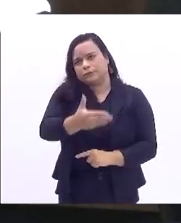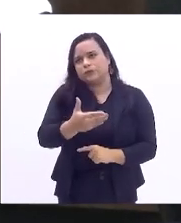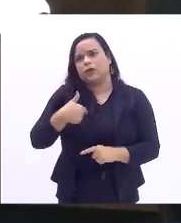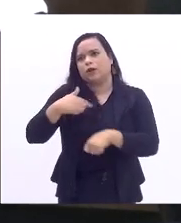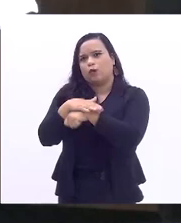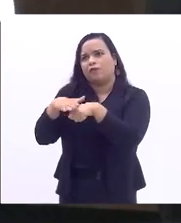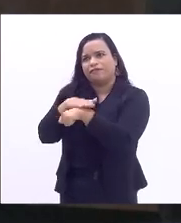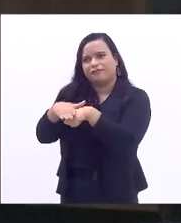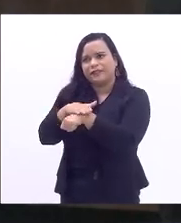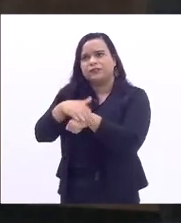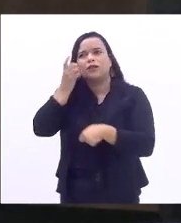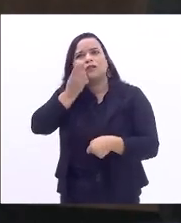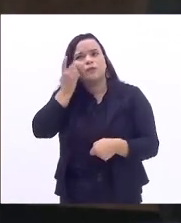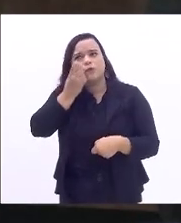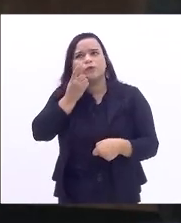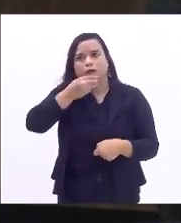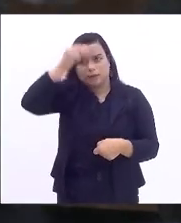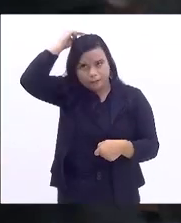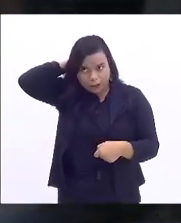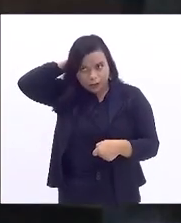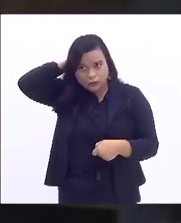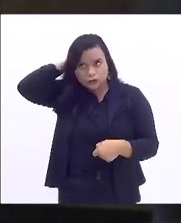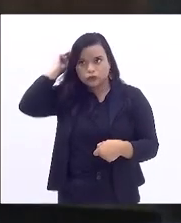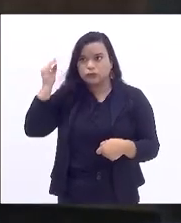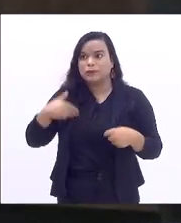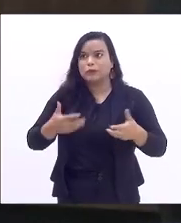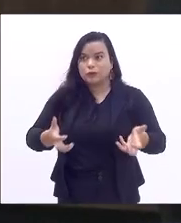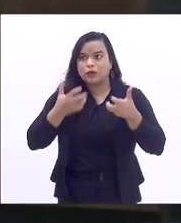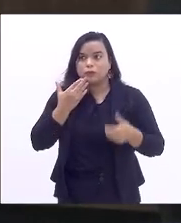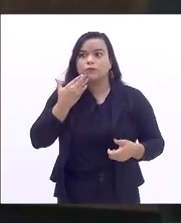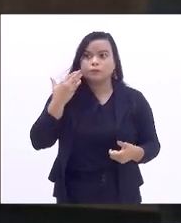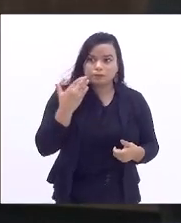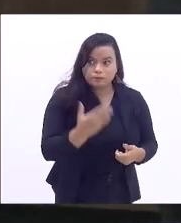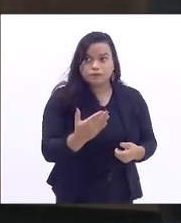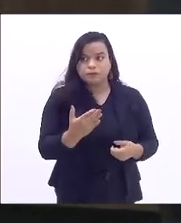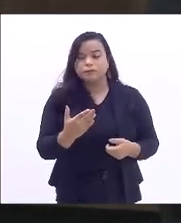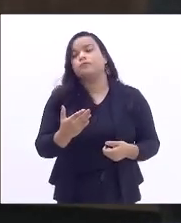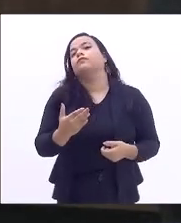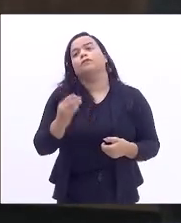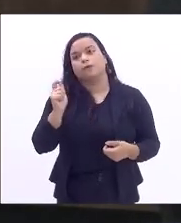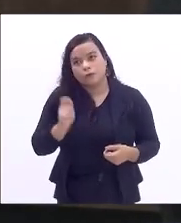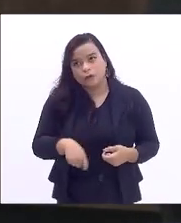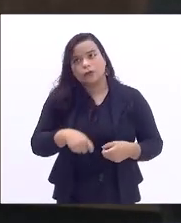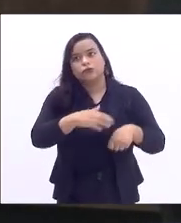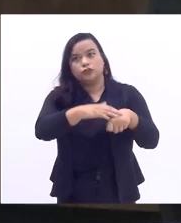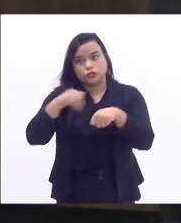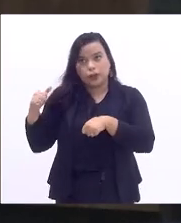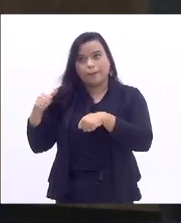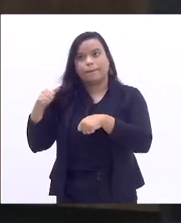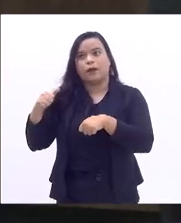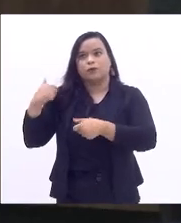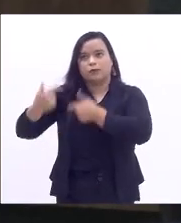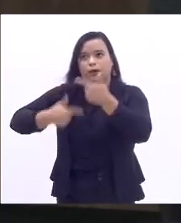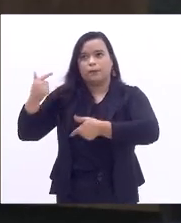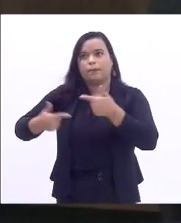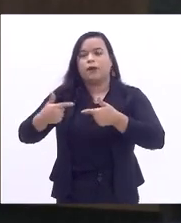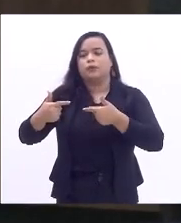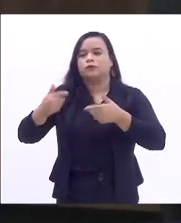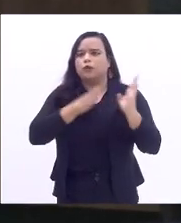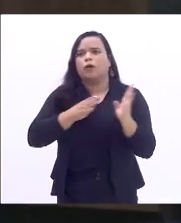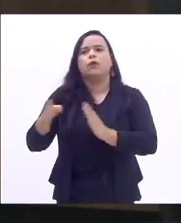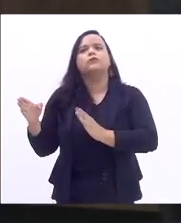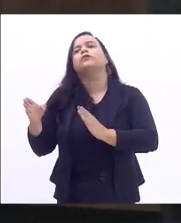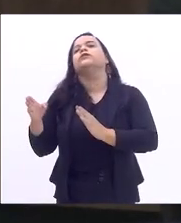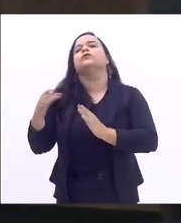conversando com deputado Márcio Pacheco eu queria solicitar a vossa excelência' que ele pudesse chamar o feito e para dar o